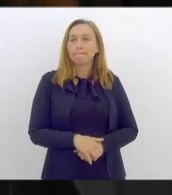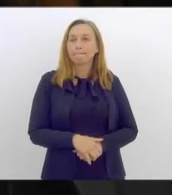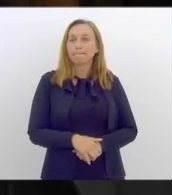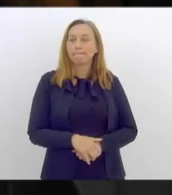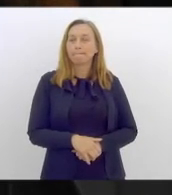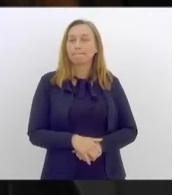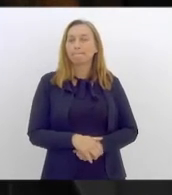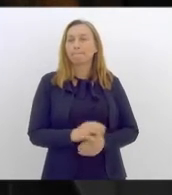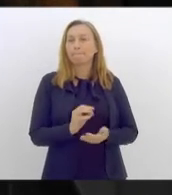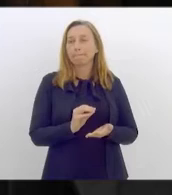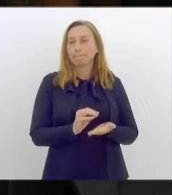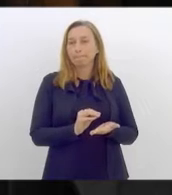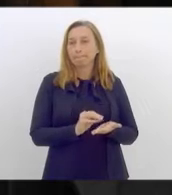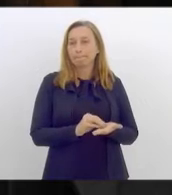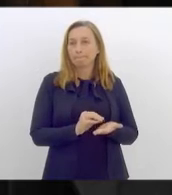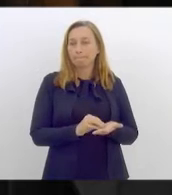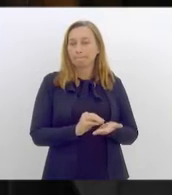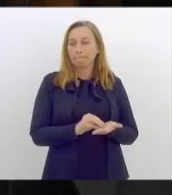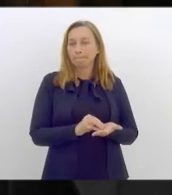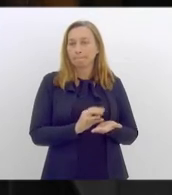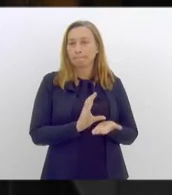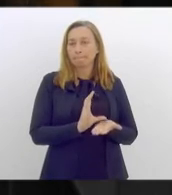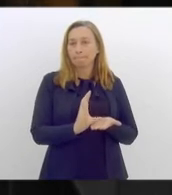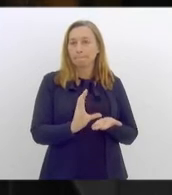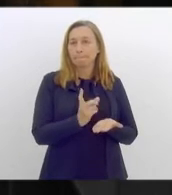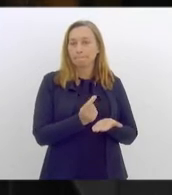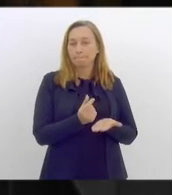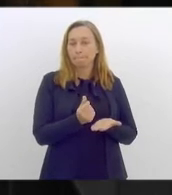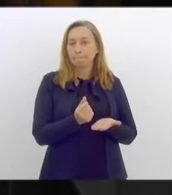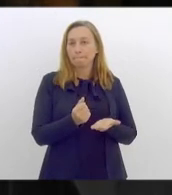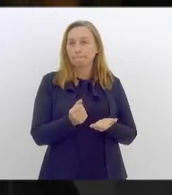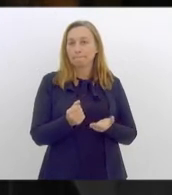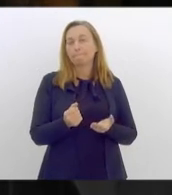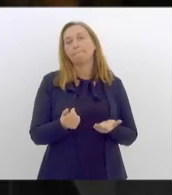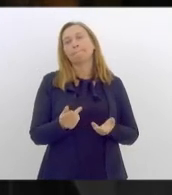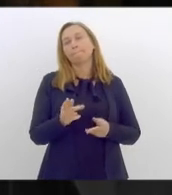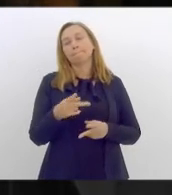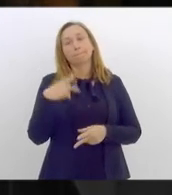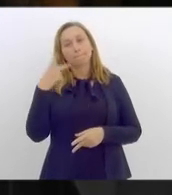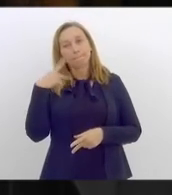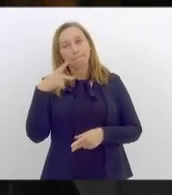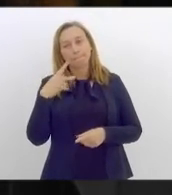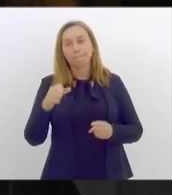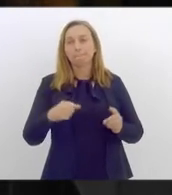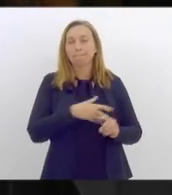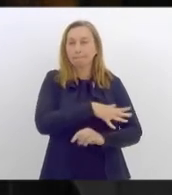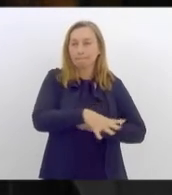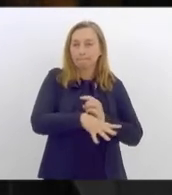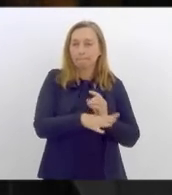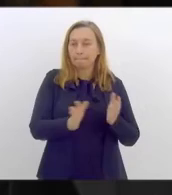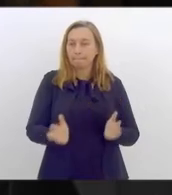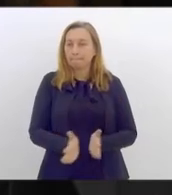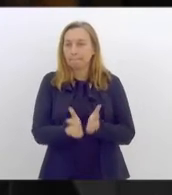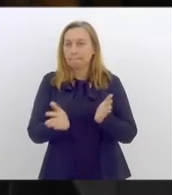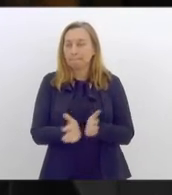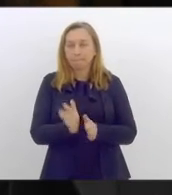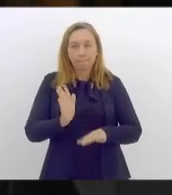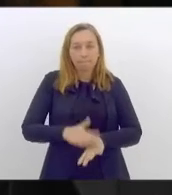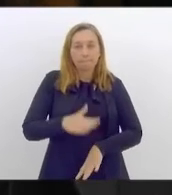recursos para as políticas sociais para os mais pobres principalmente